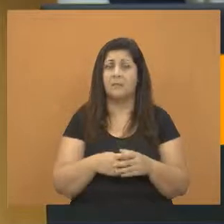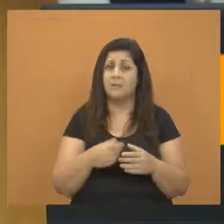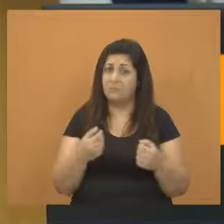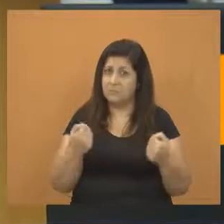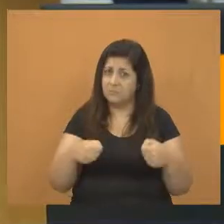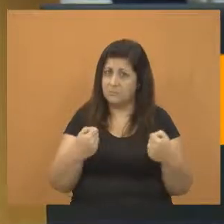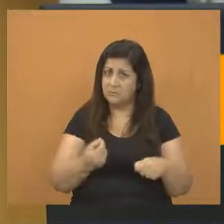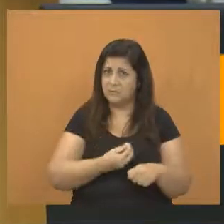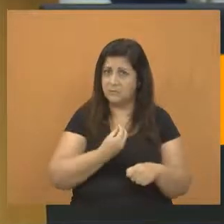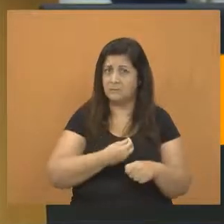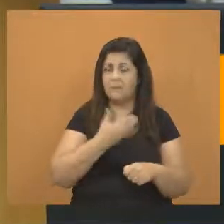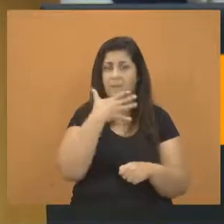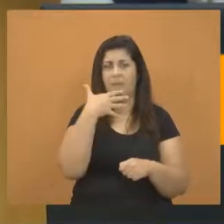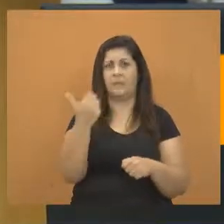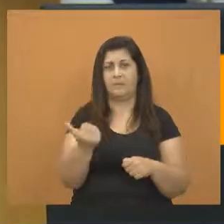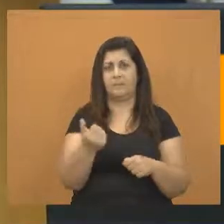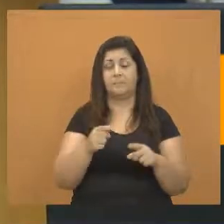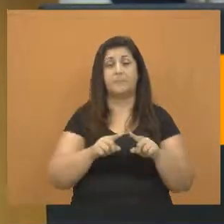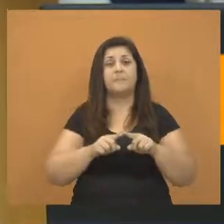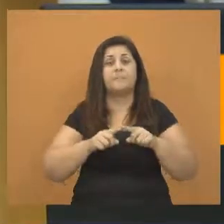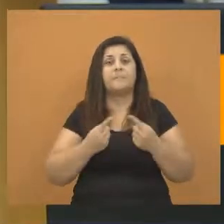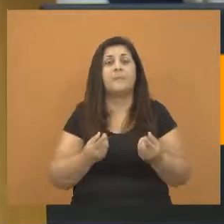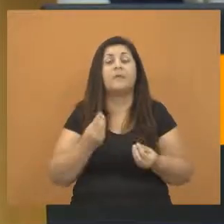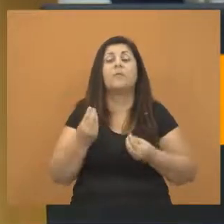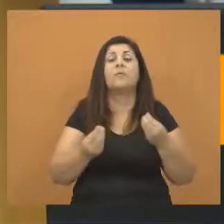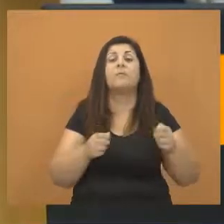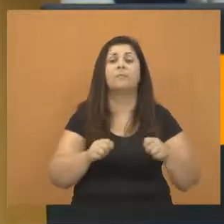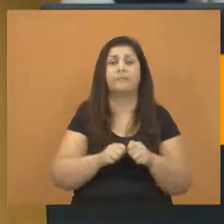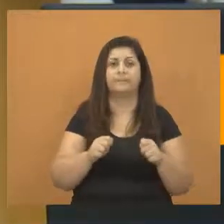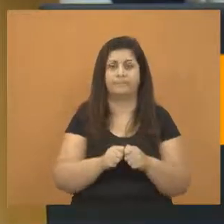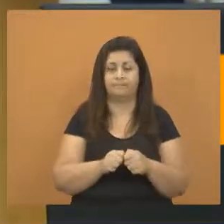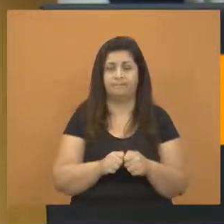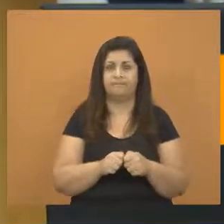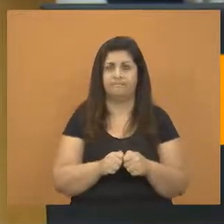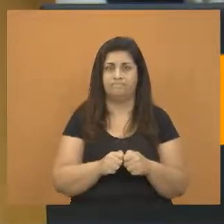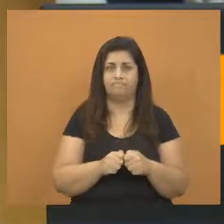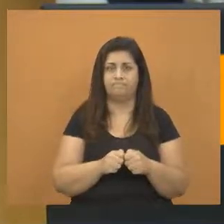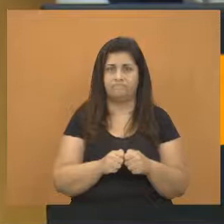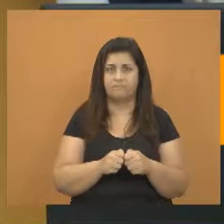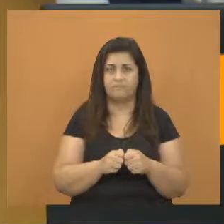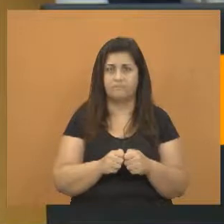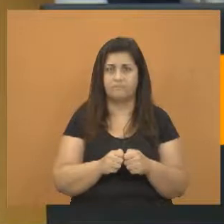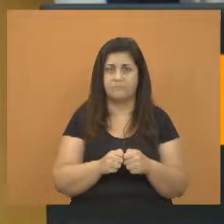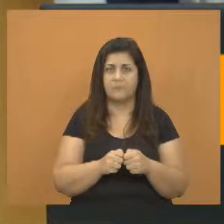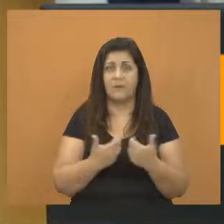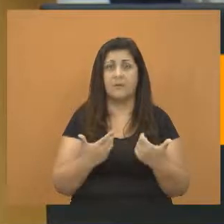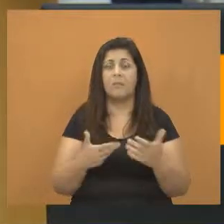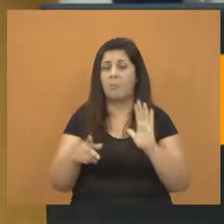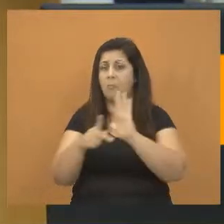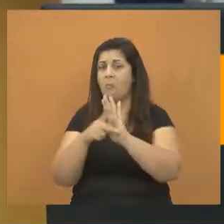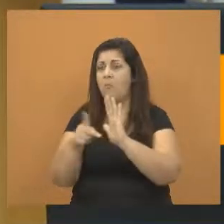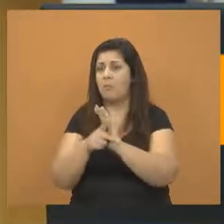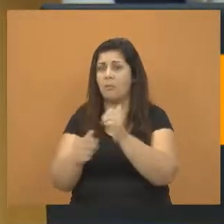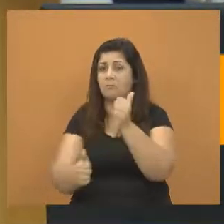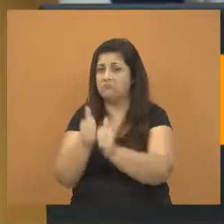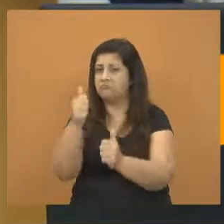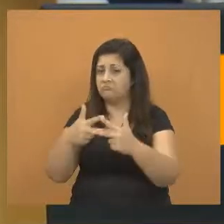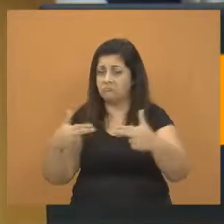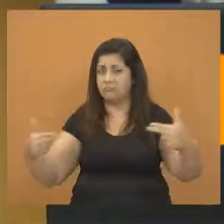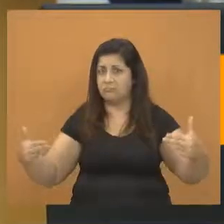vida, mas a execução está ligada junto à Secretaria de Esporte, à política do